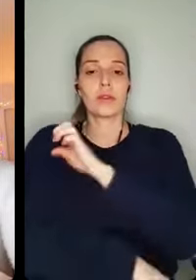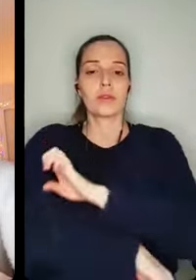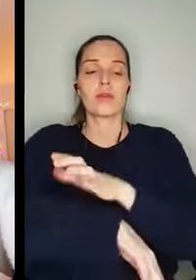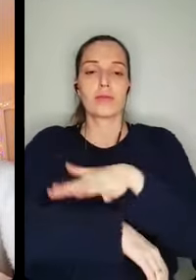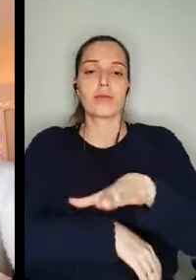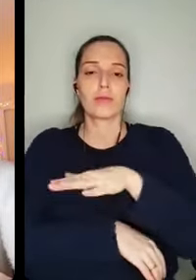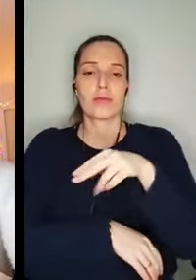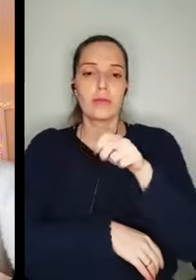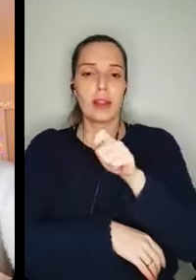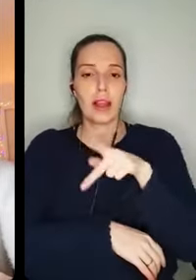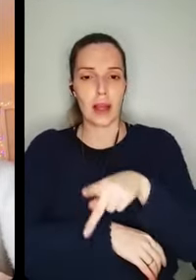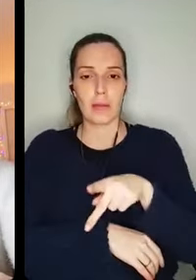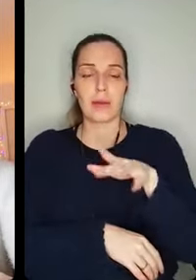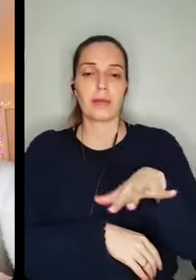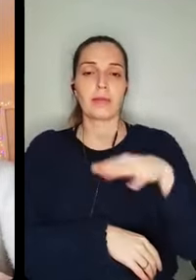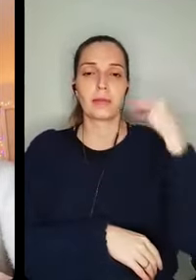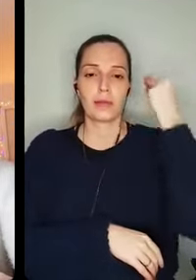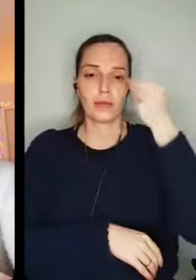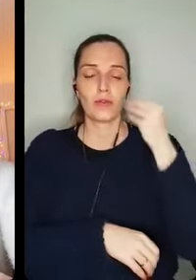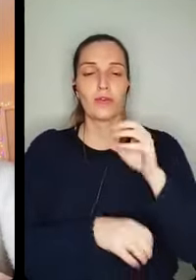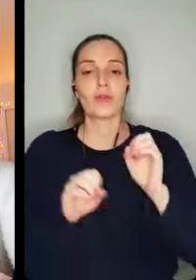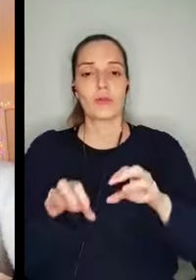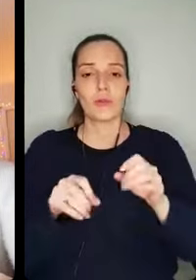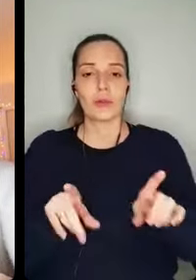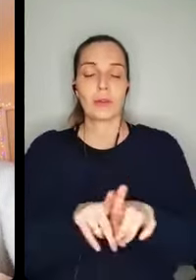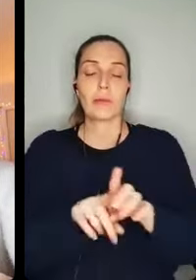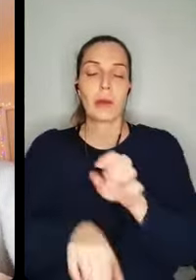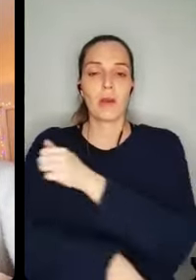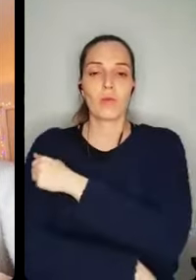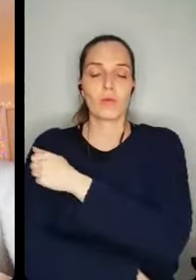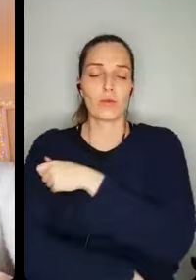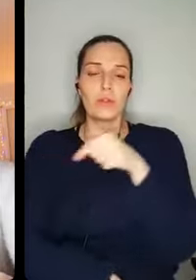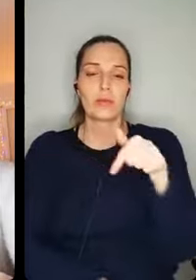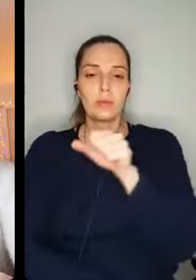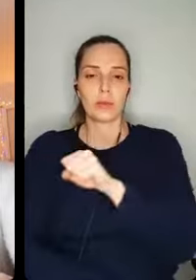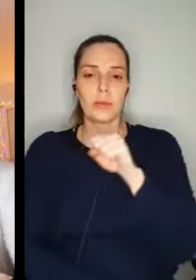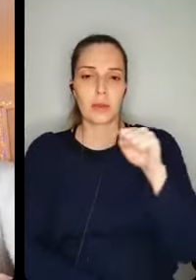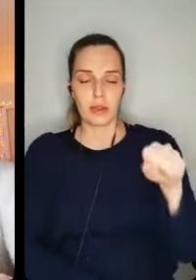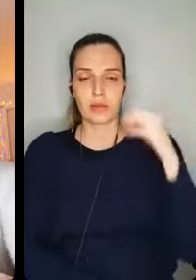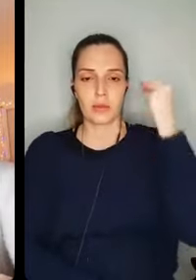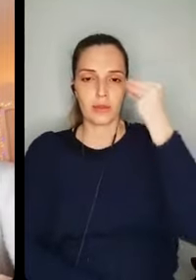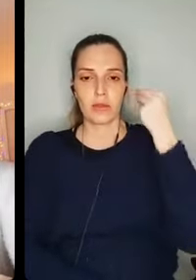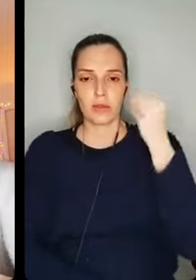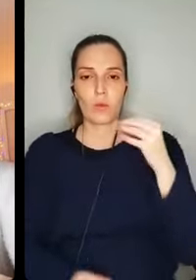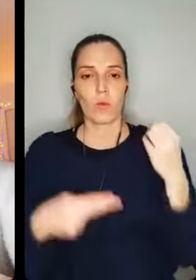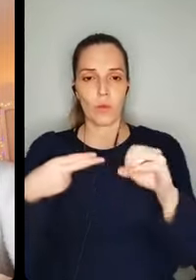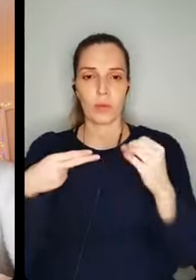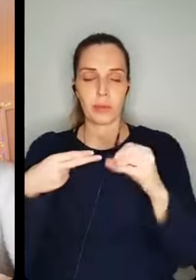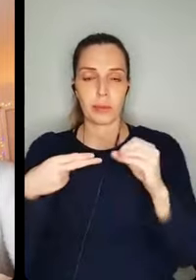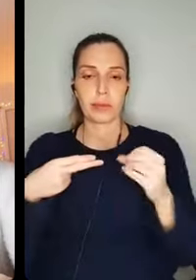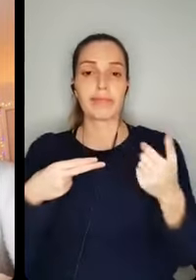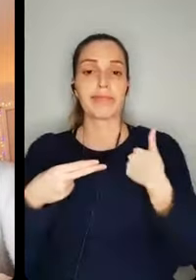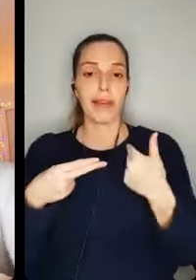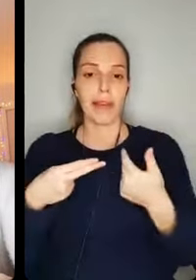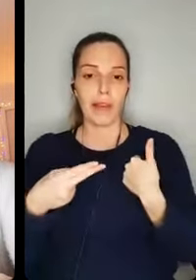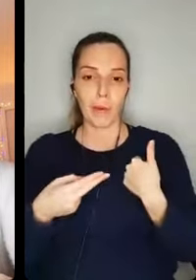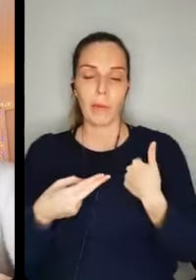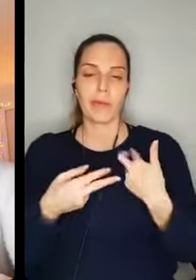sou aluno do sétimo semestre de psicologia daqui da UFSC e sou eu que vou estar conduzindo a nossa live aqui hoje. Então,